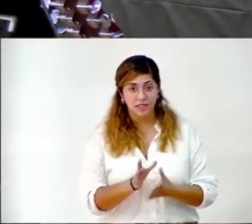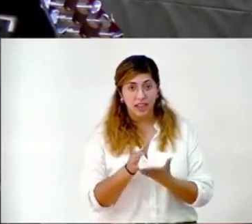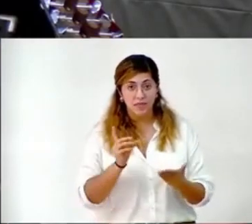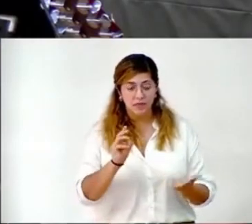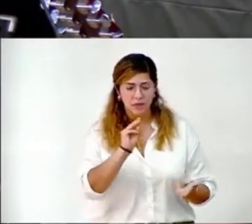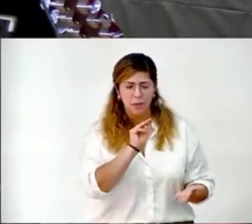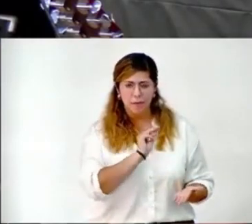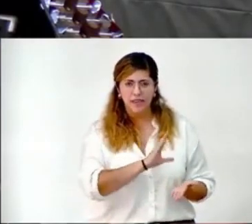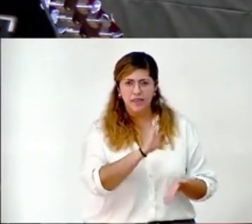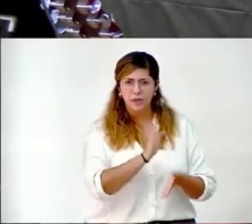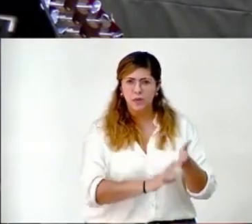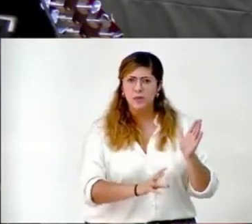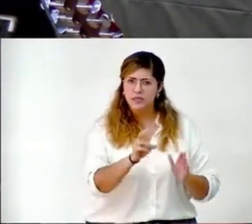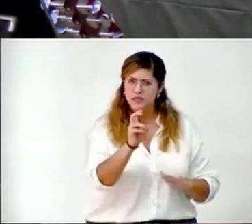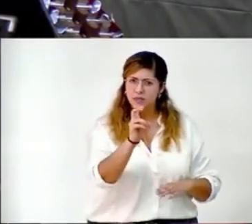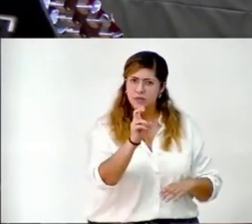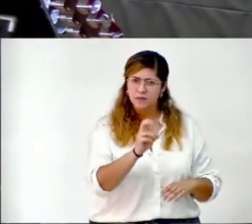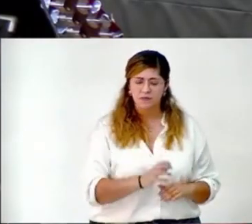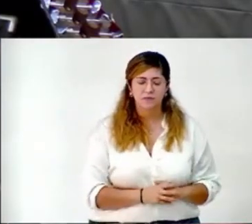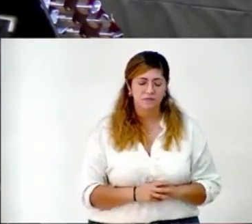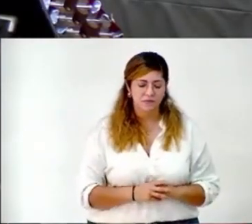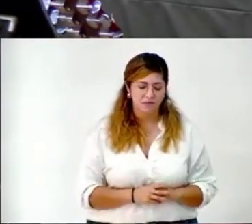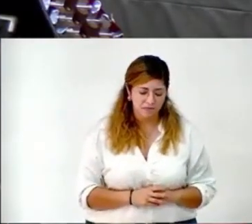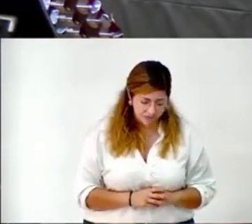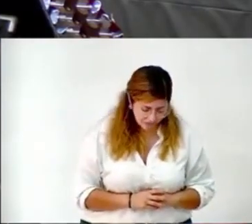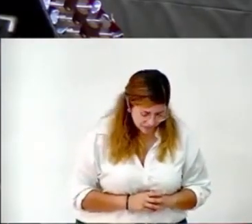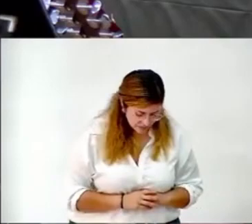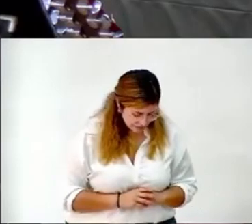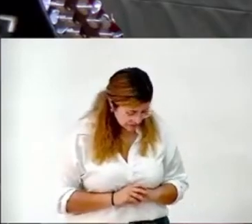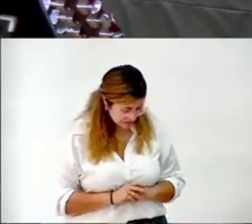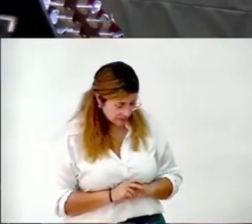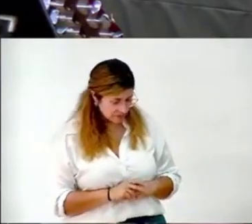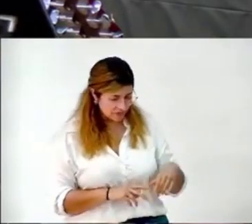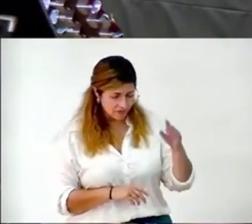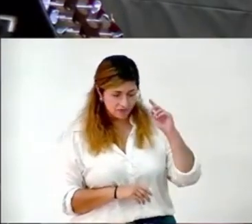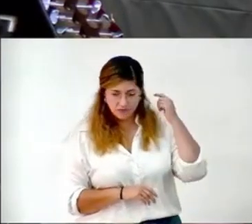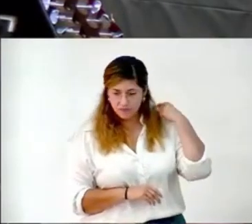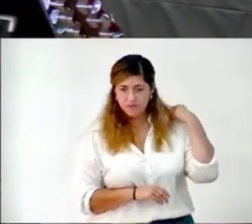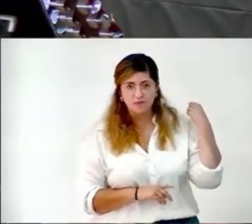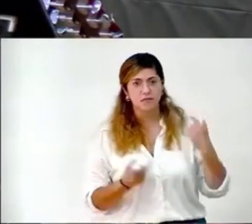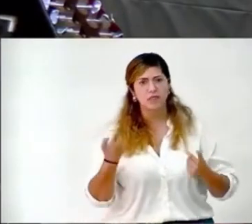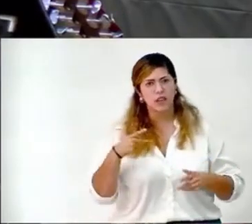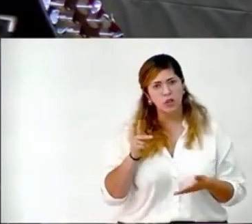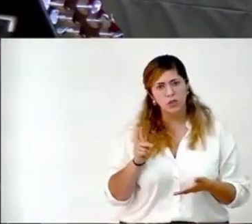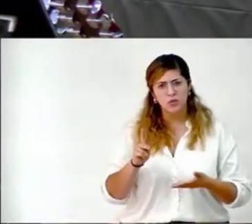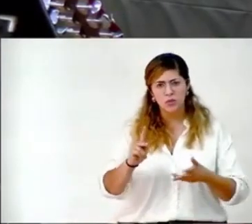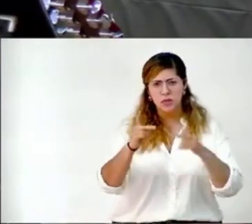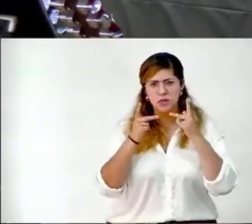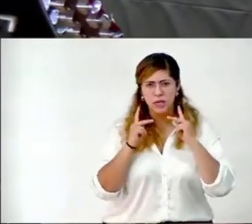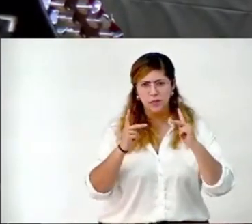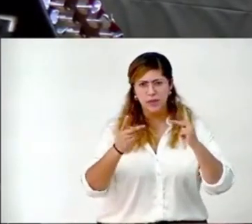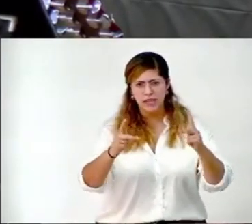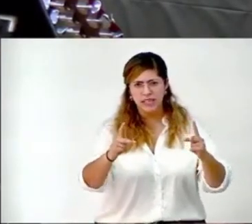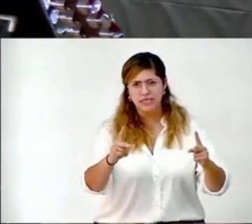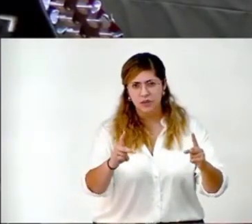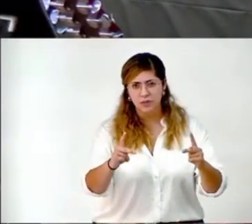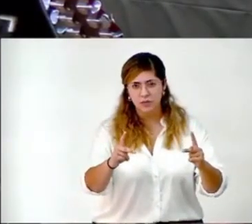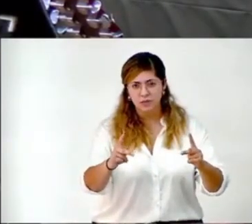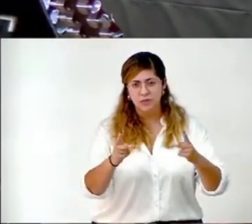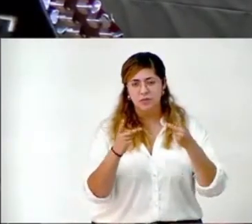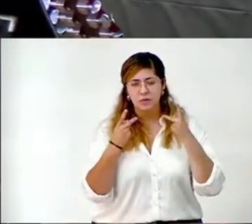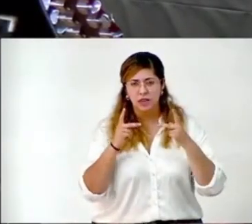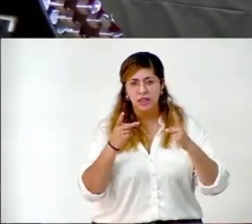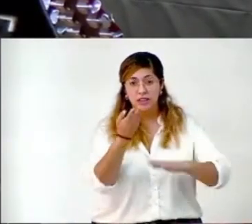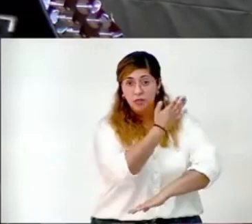capítulo 5, para que possamos dar continuidade à exposição do Sermão do Monte.